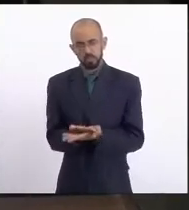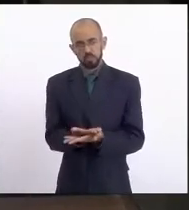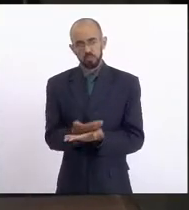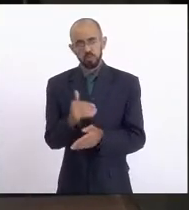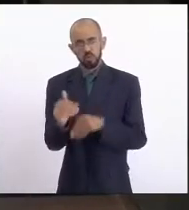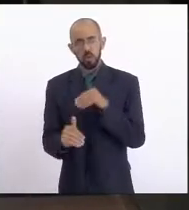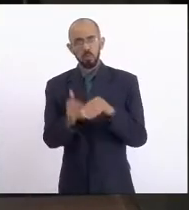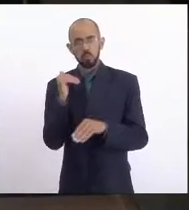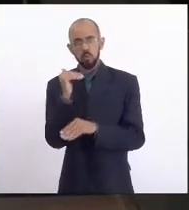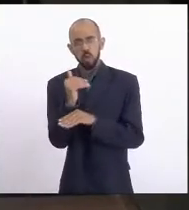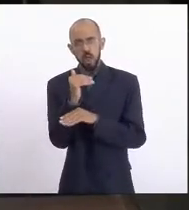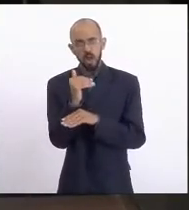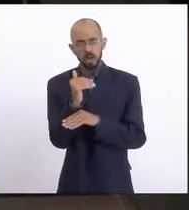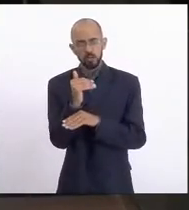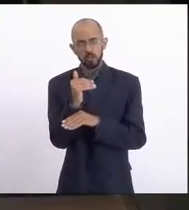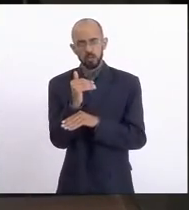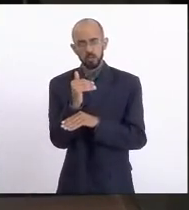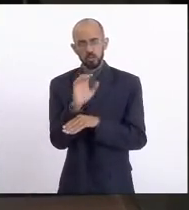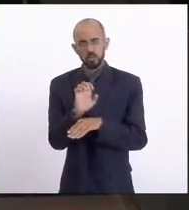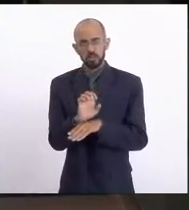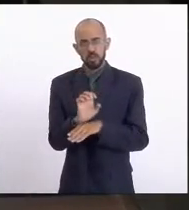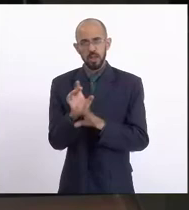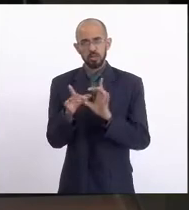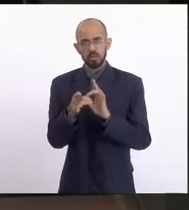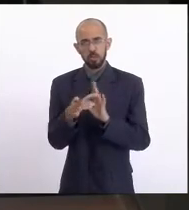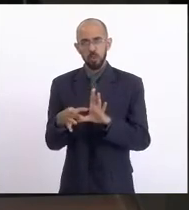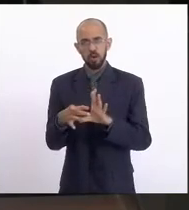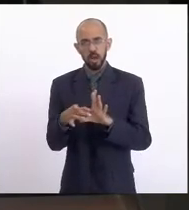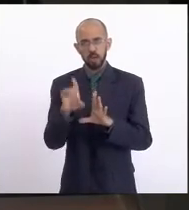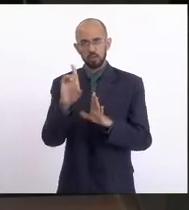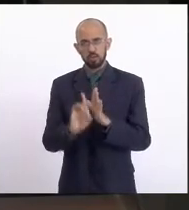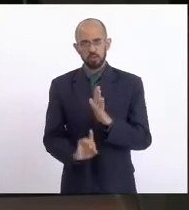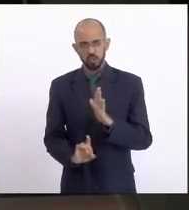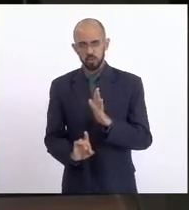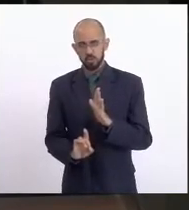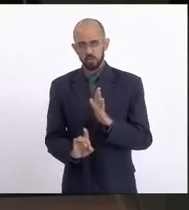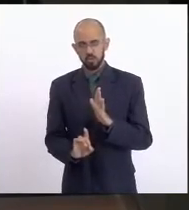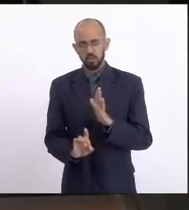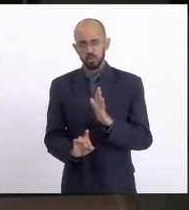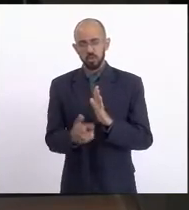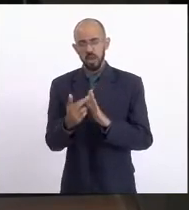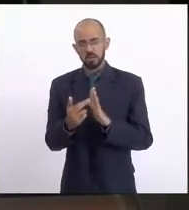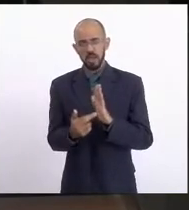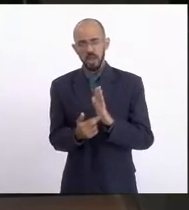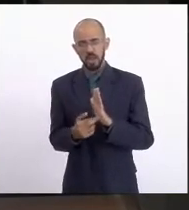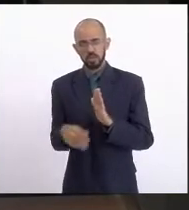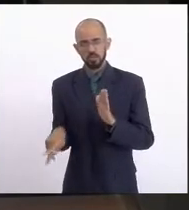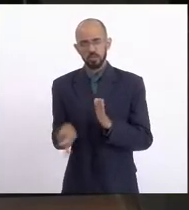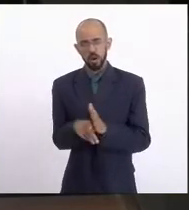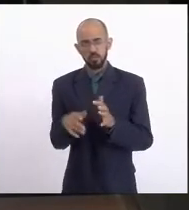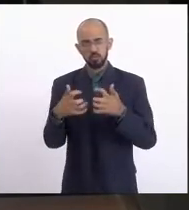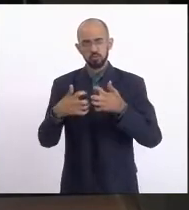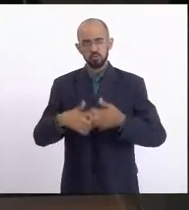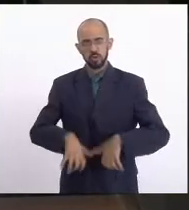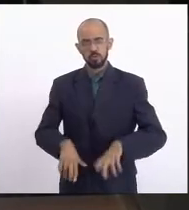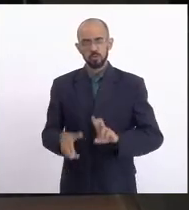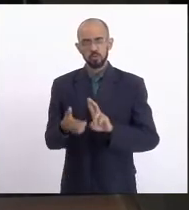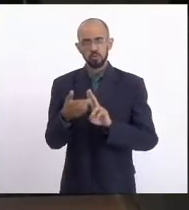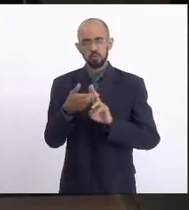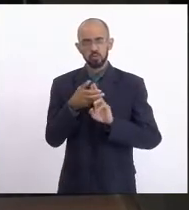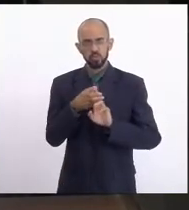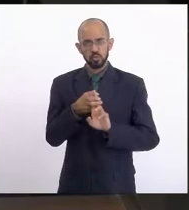cima do Estado Democrático de Direito, como pode, passando por cima das regras de funcionamento do SUS, como pode, com esse